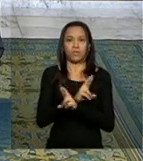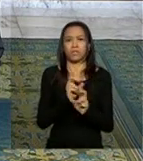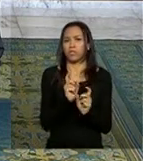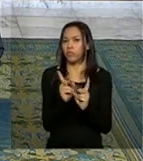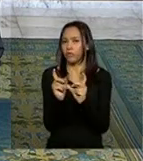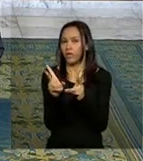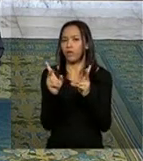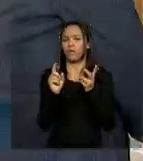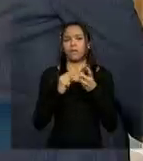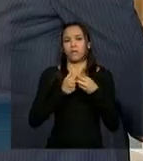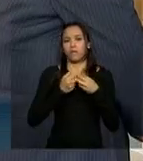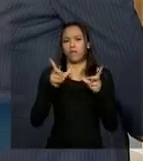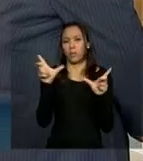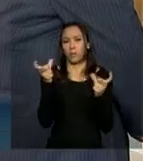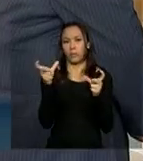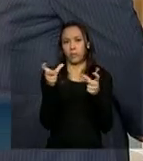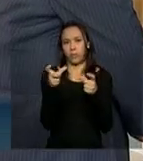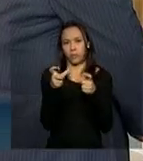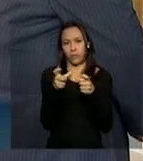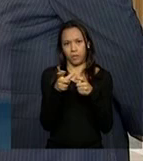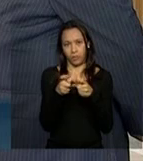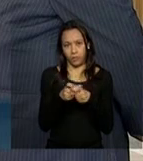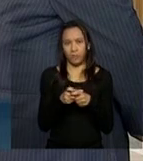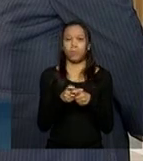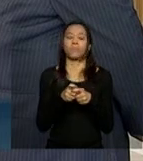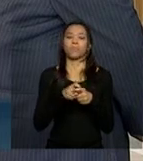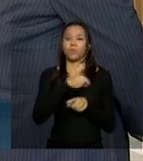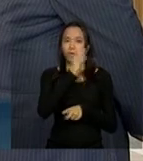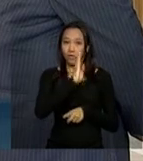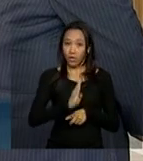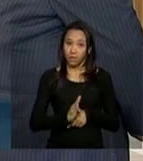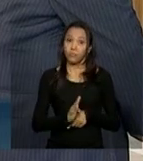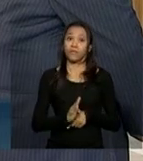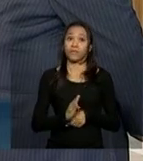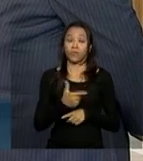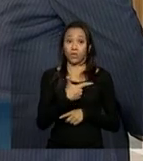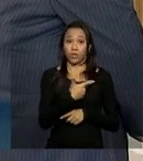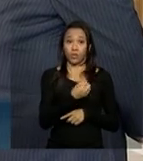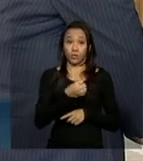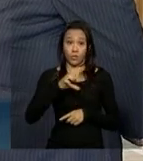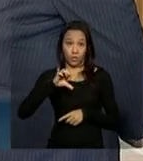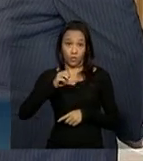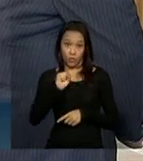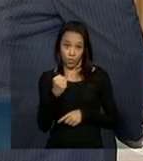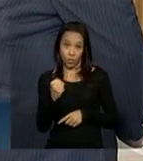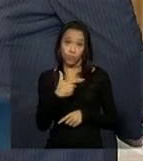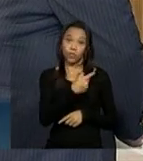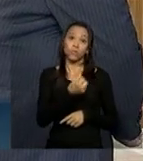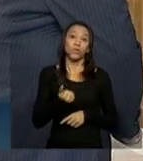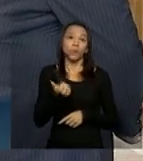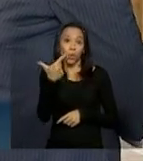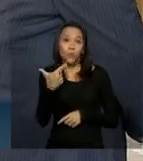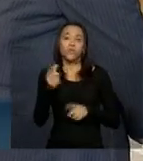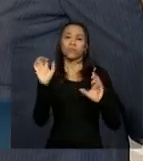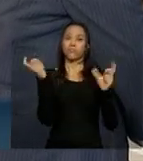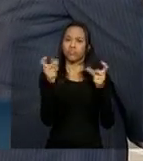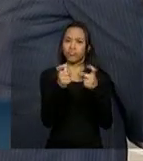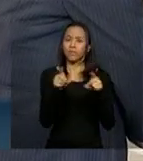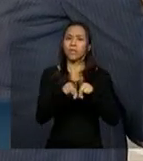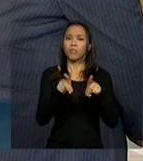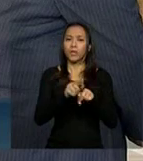comerciais vem reduzindo significativamente com o Brasil. Entre 2008 e 2012, o intercâmbio comercial reduziu